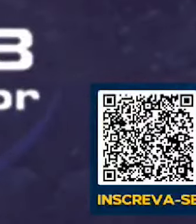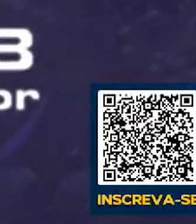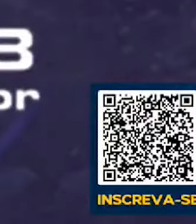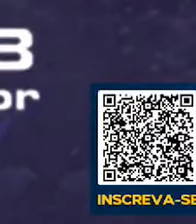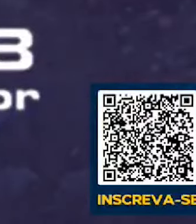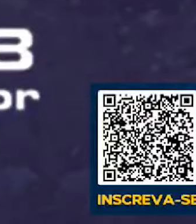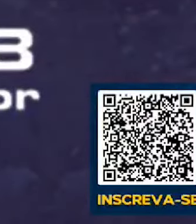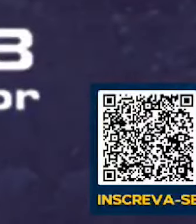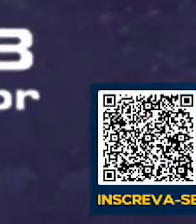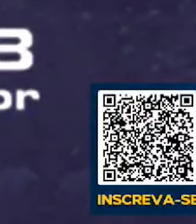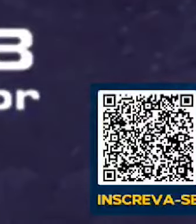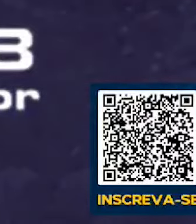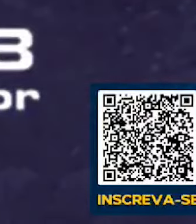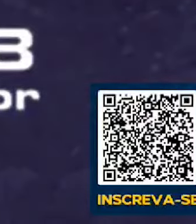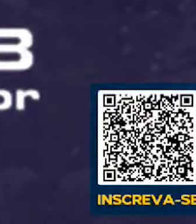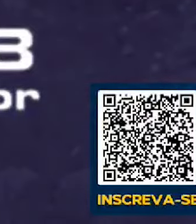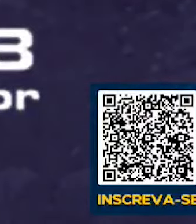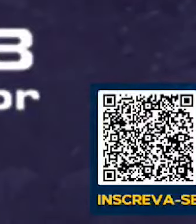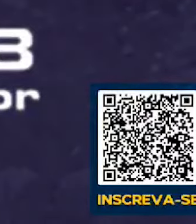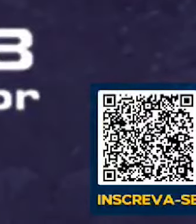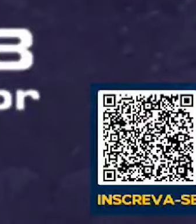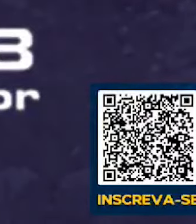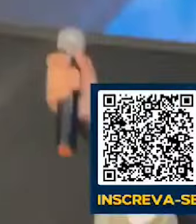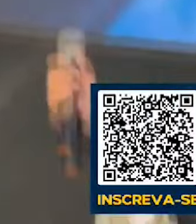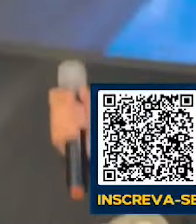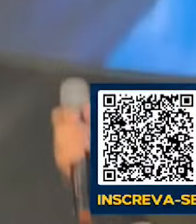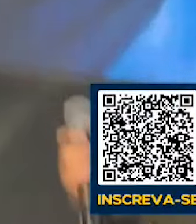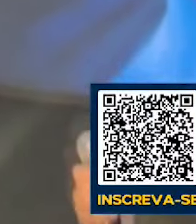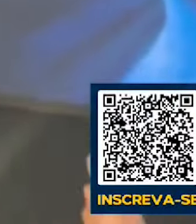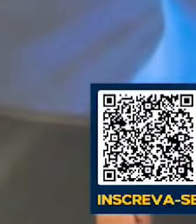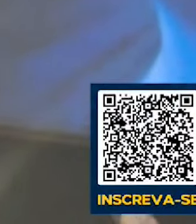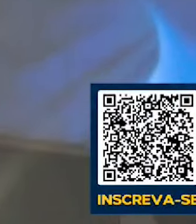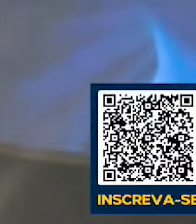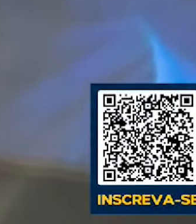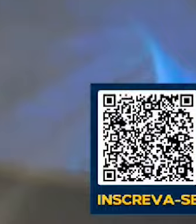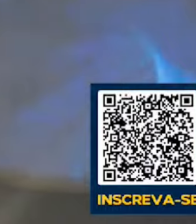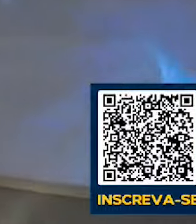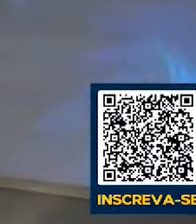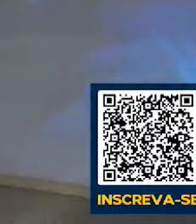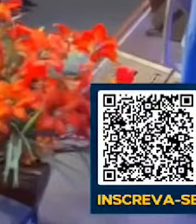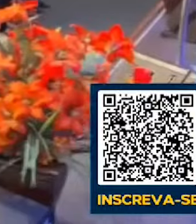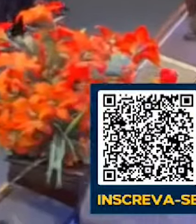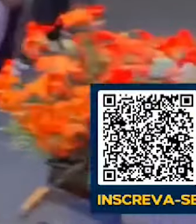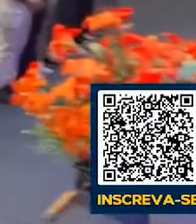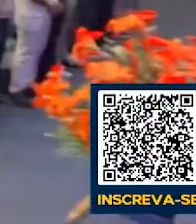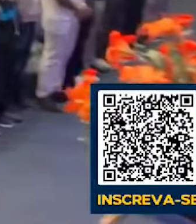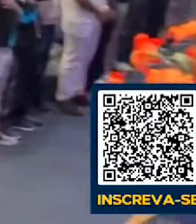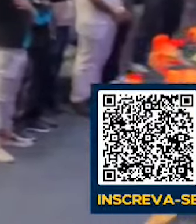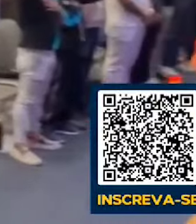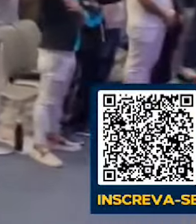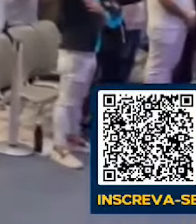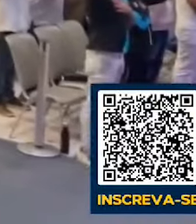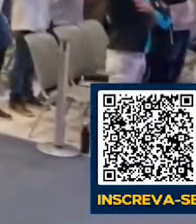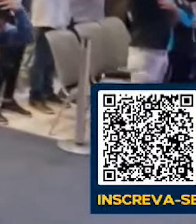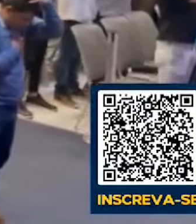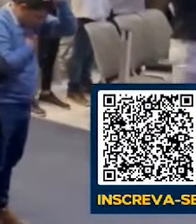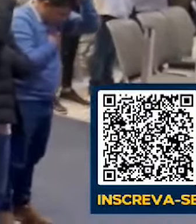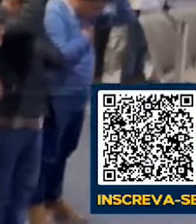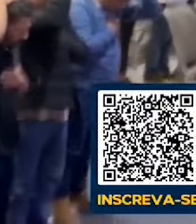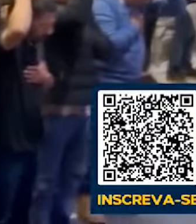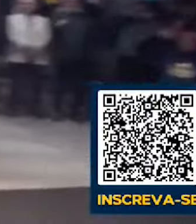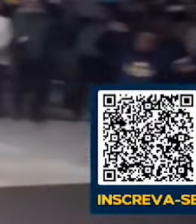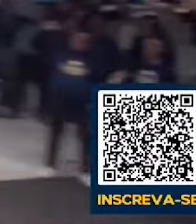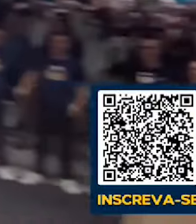31 3448 9898 congresso 5000 homens realização Igreja